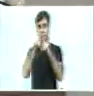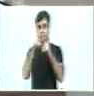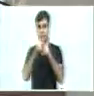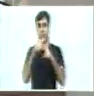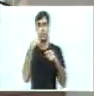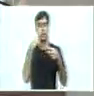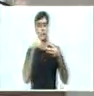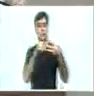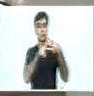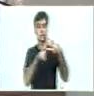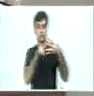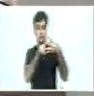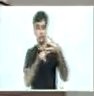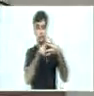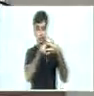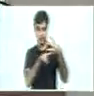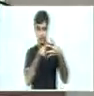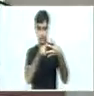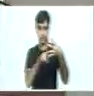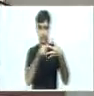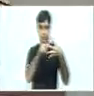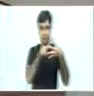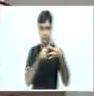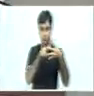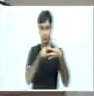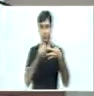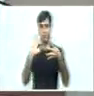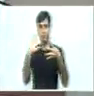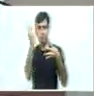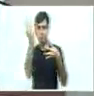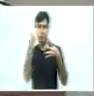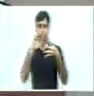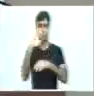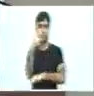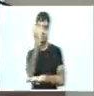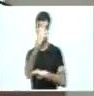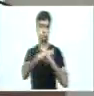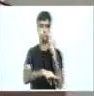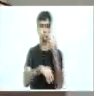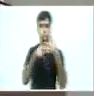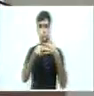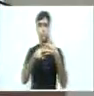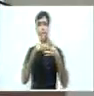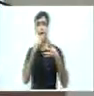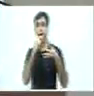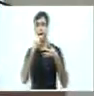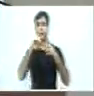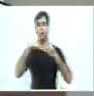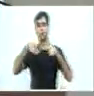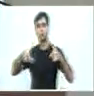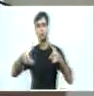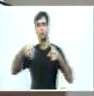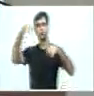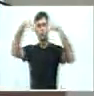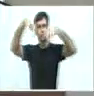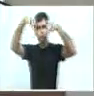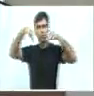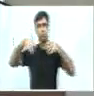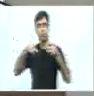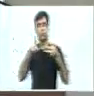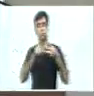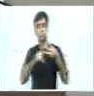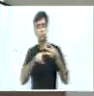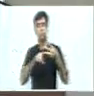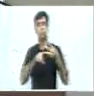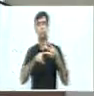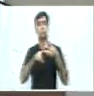de ligados na área ambiental, um de captação de água de chuva em residências, um de criação de um projeto de conservação de